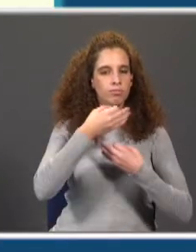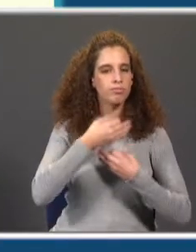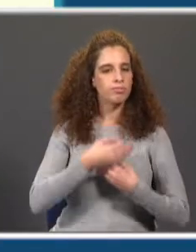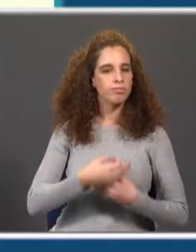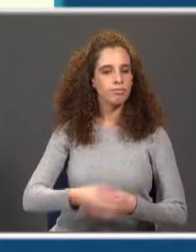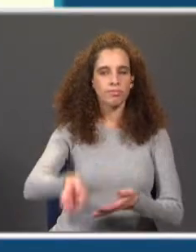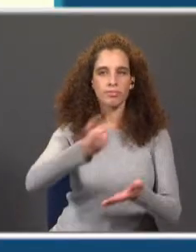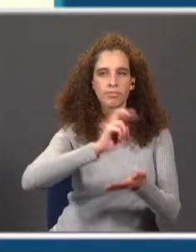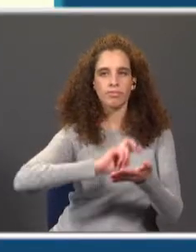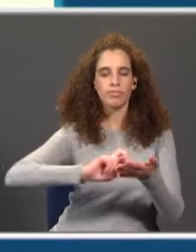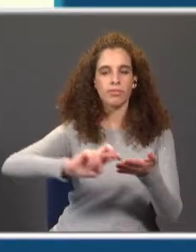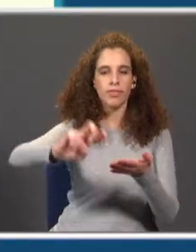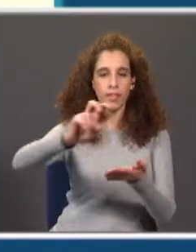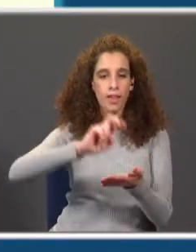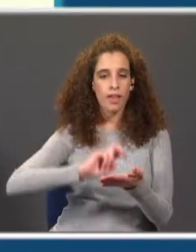fui.